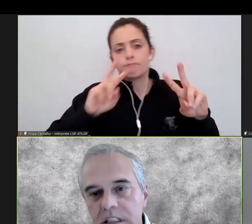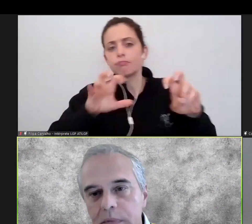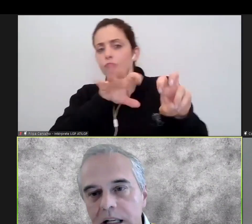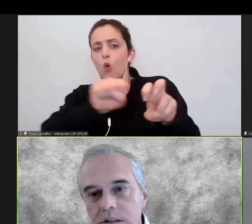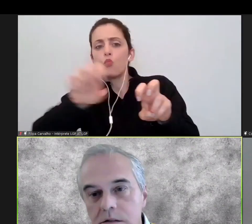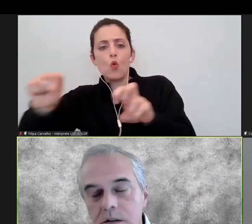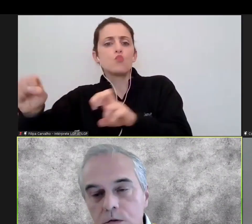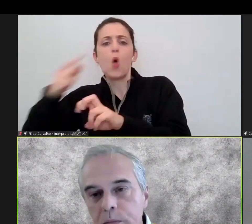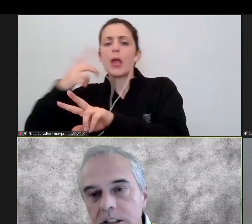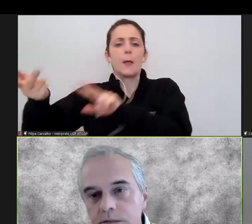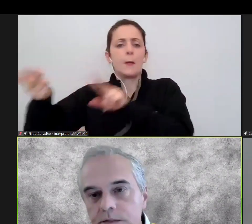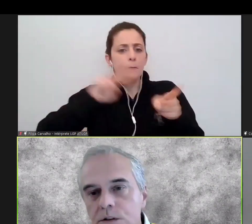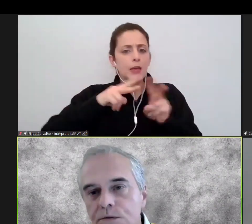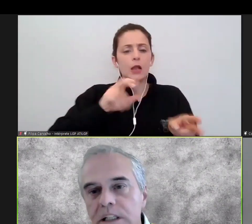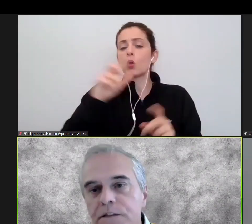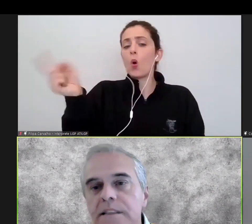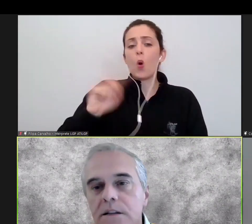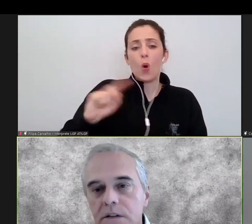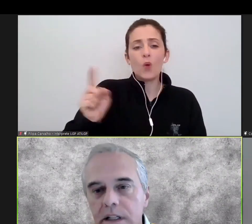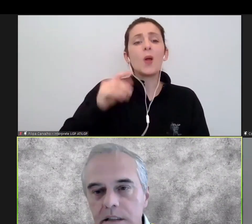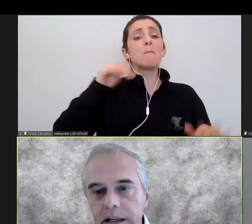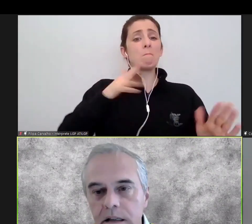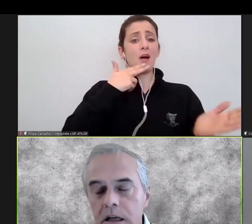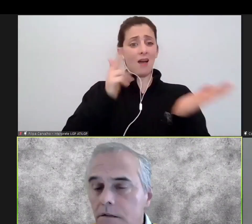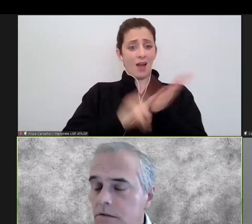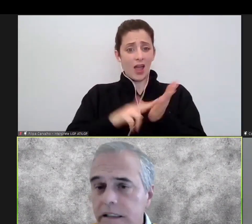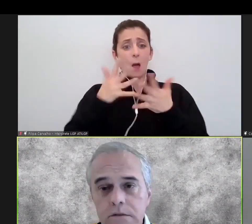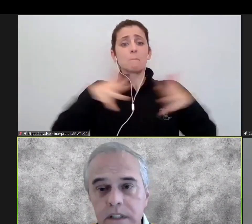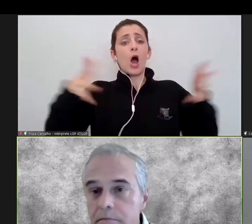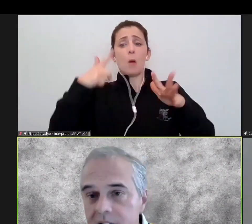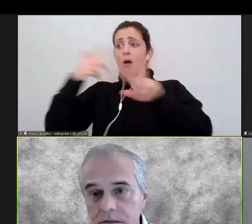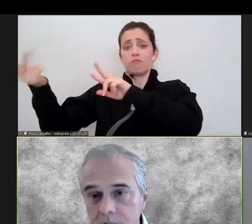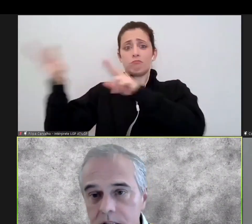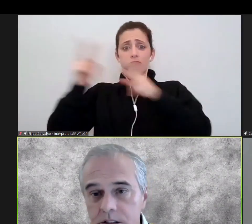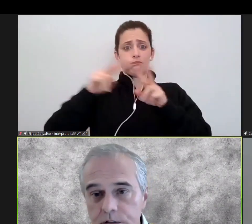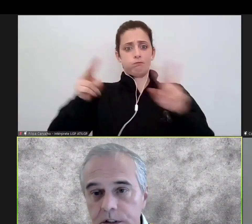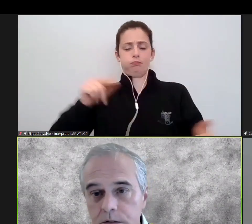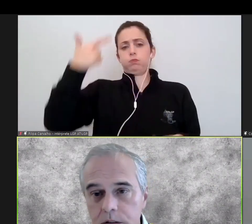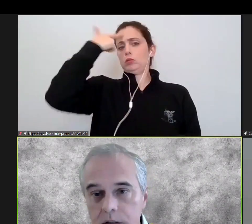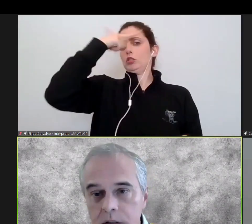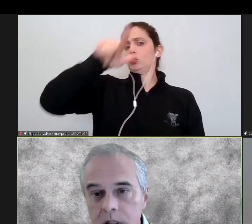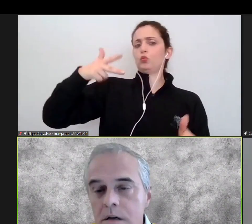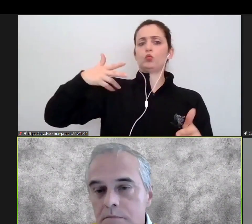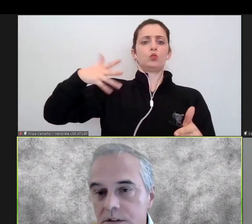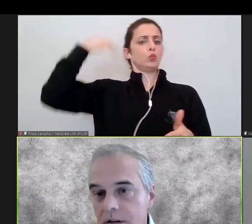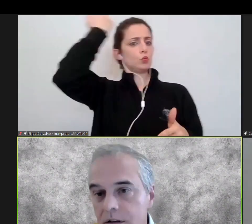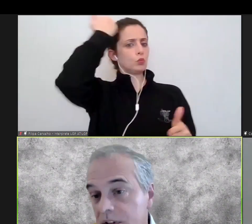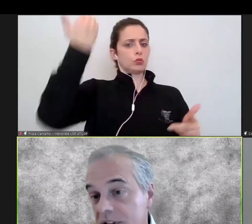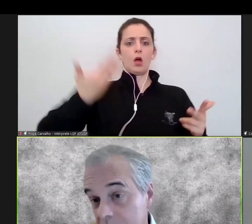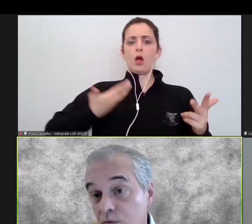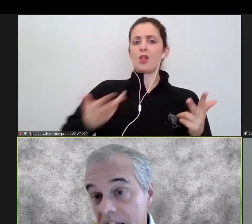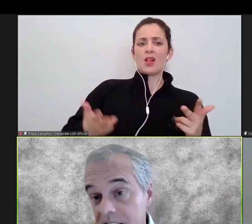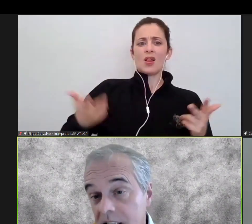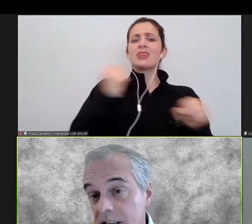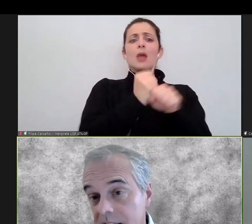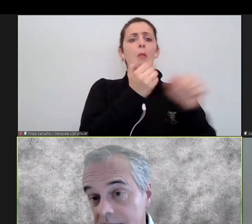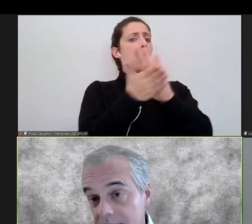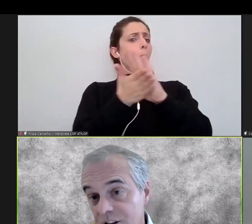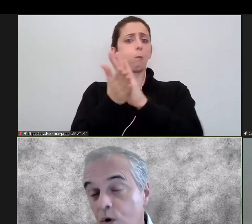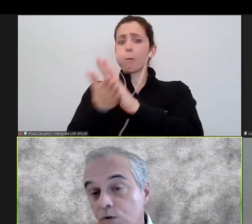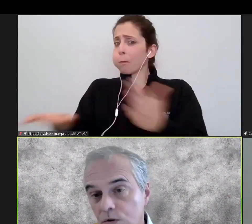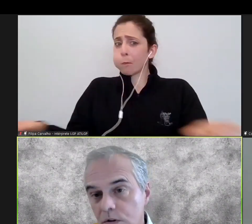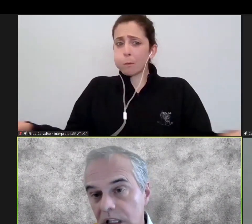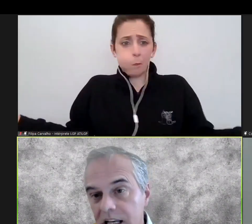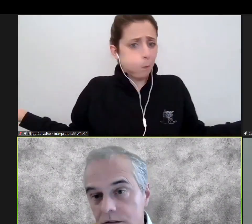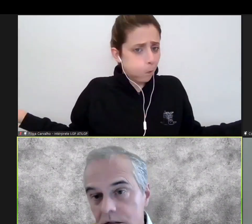de trabalhos que não são compatíveis com a qualificação que ele tem. Não é nenhum demérito que seja feito isso. Mas o que há que se entender é